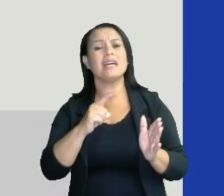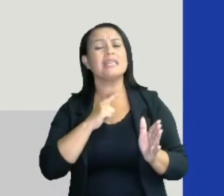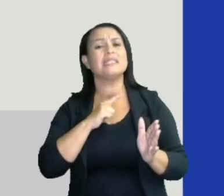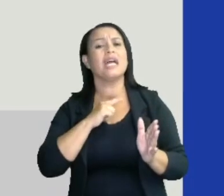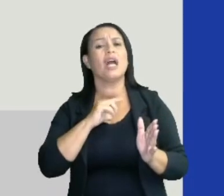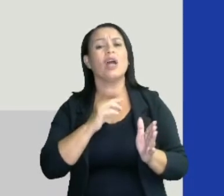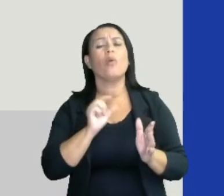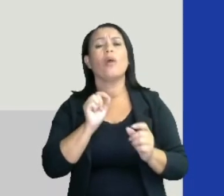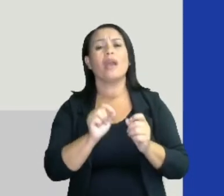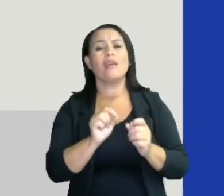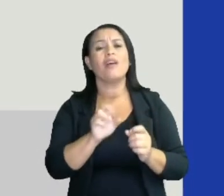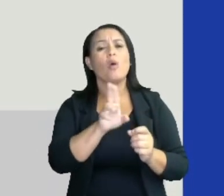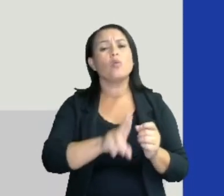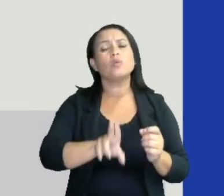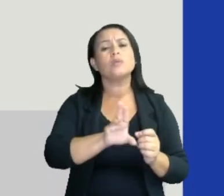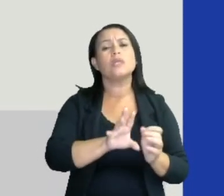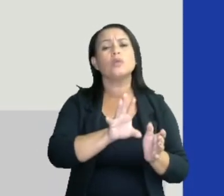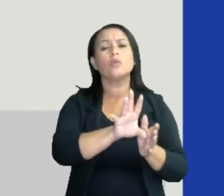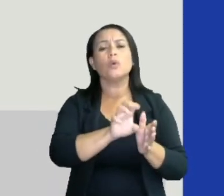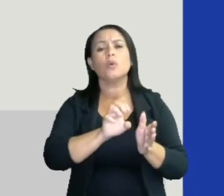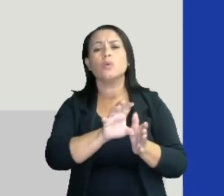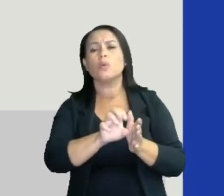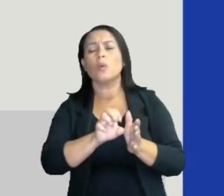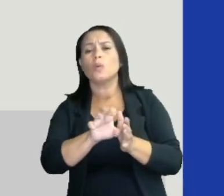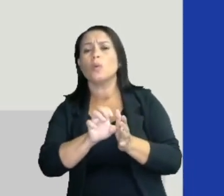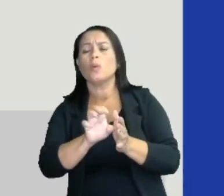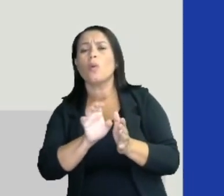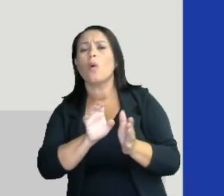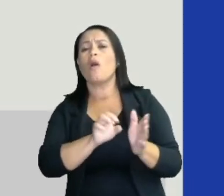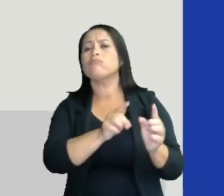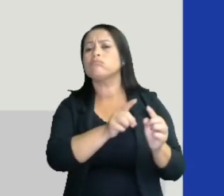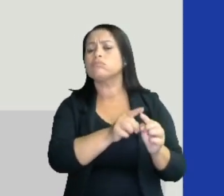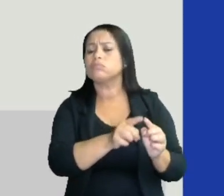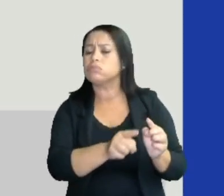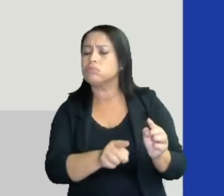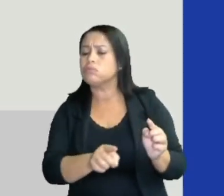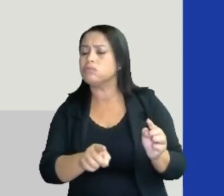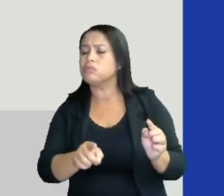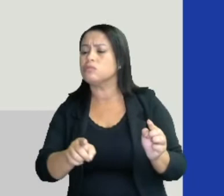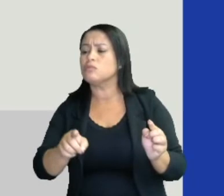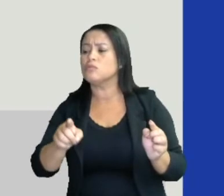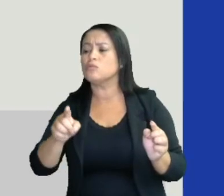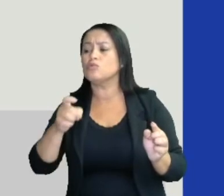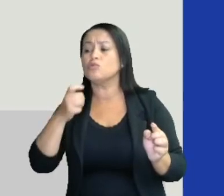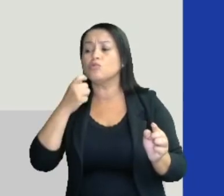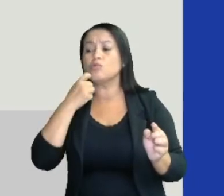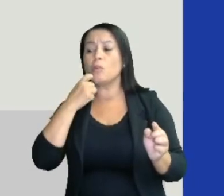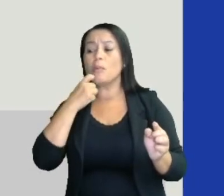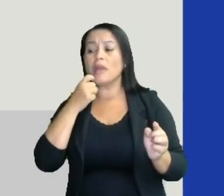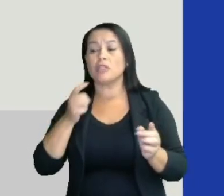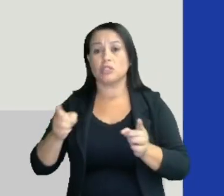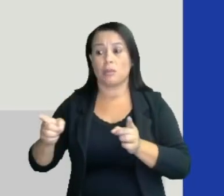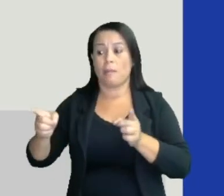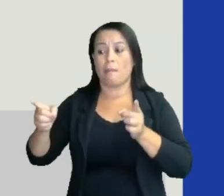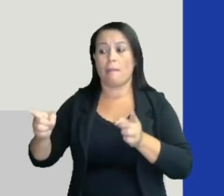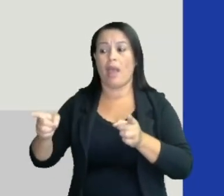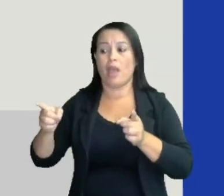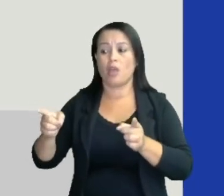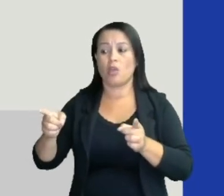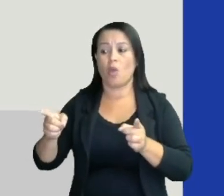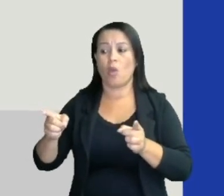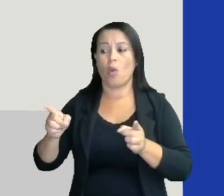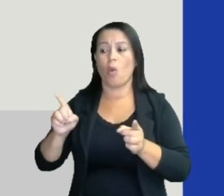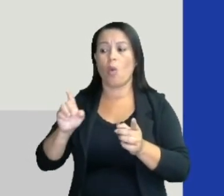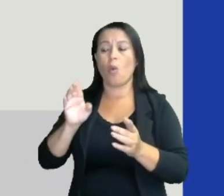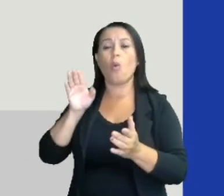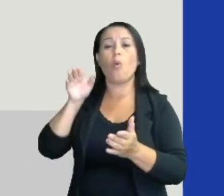utilizando desse agrotóxico quando chegar lá no finalzinho do peixe grande o último